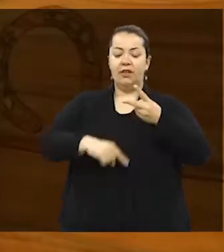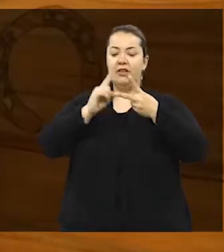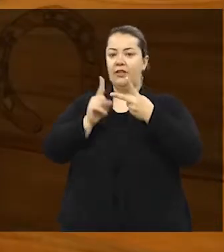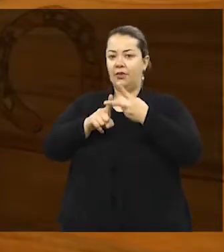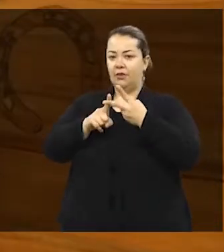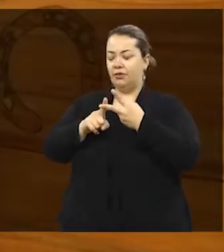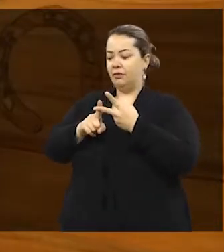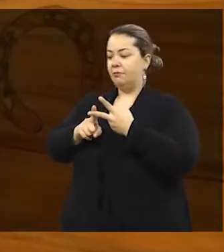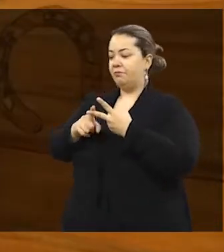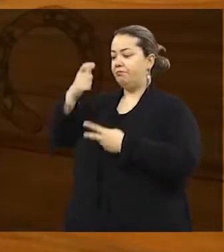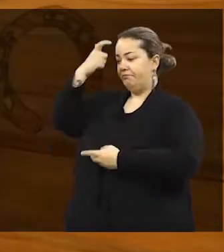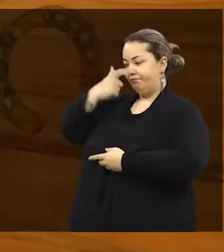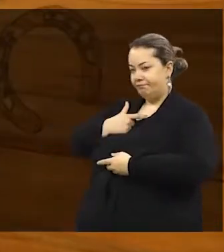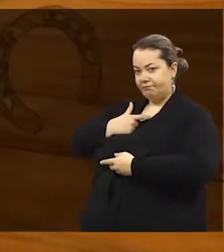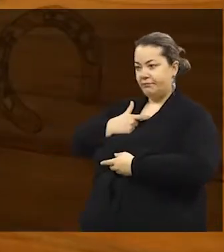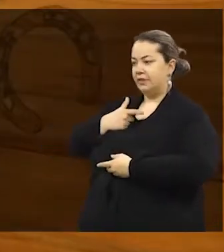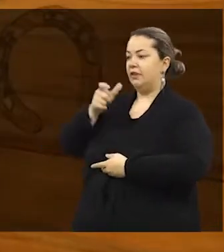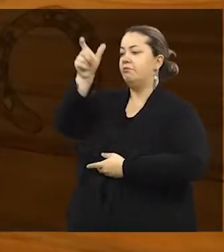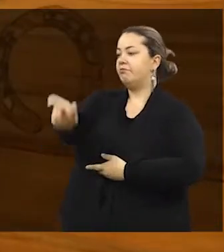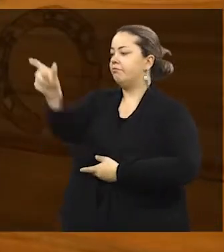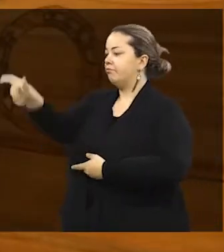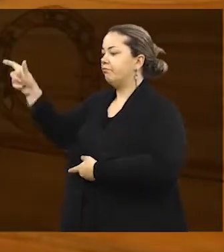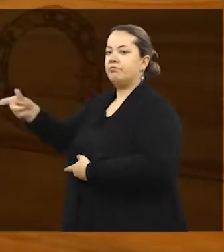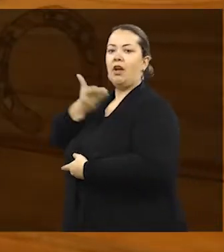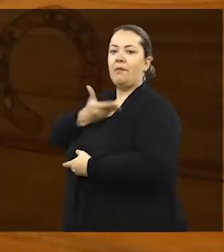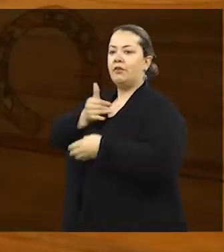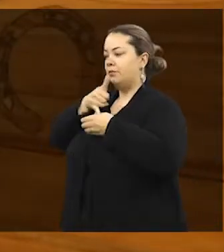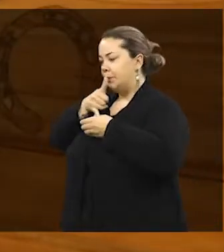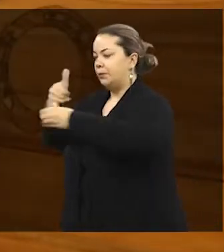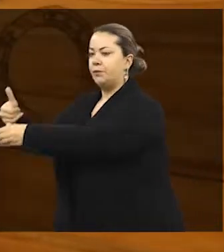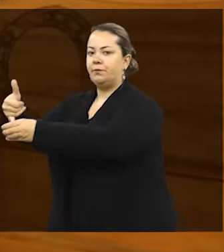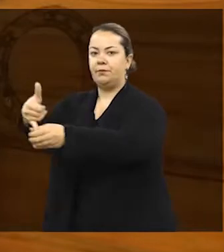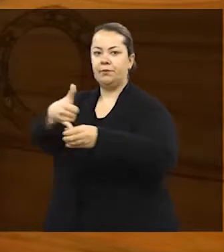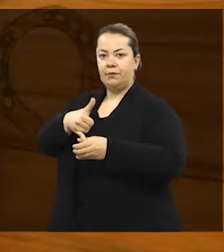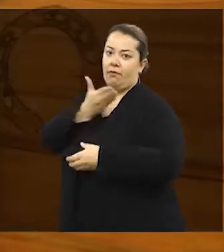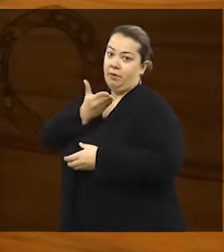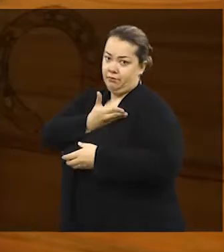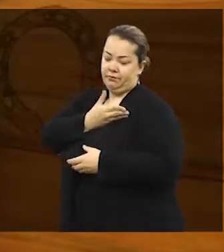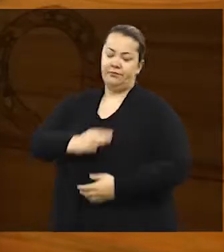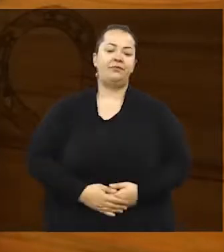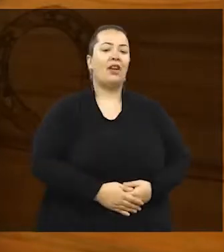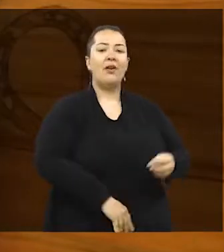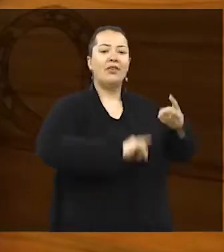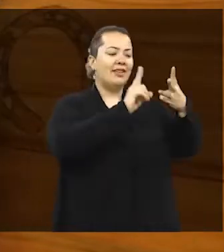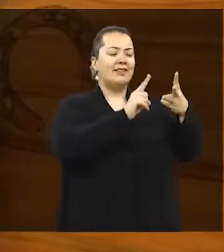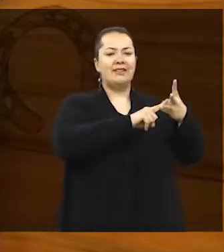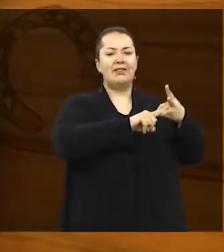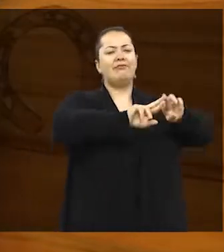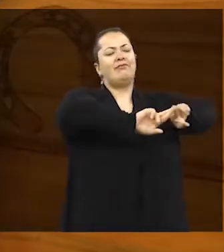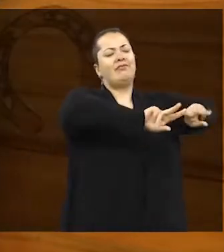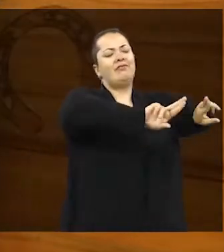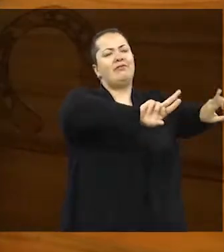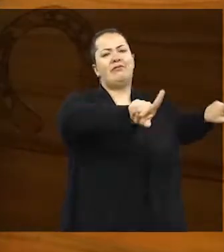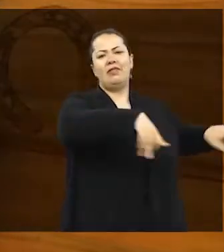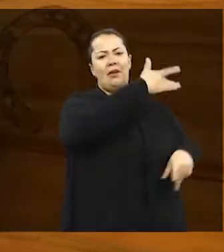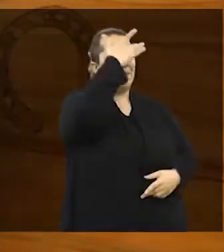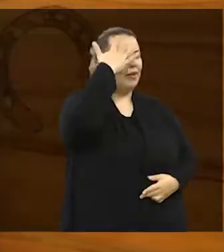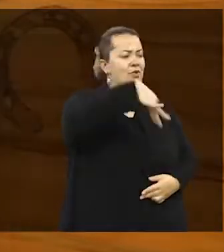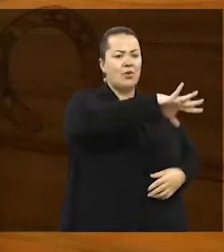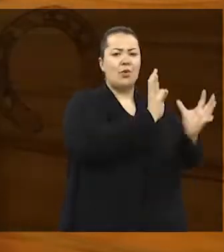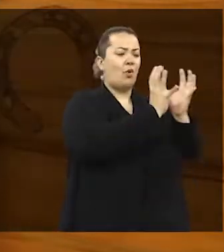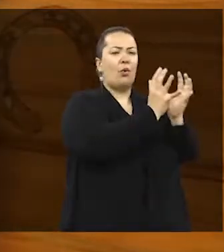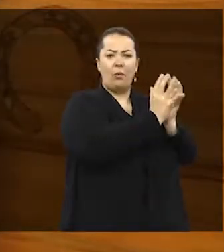sozinho. O terceiro é quando este costume atinge o seu ápice, pois diferentes pessoas